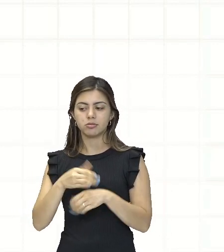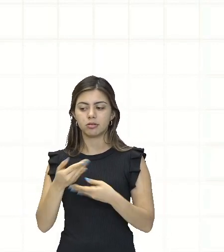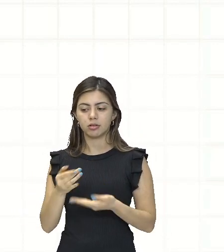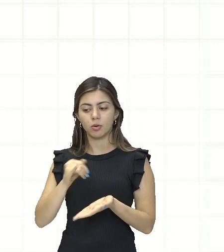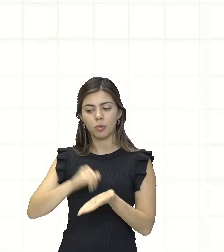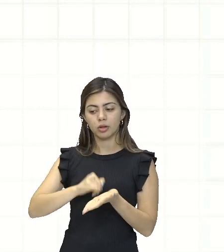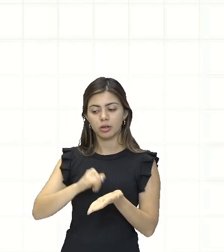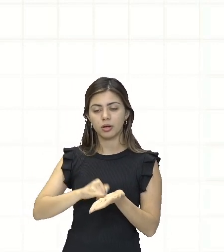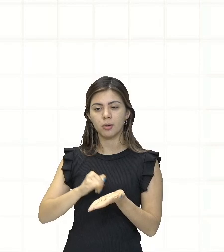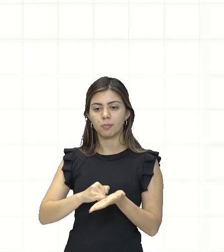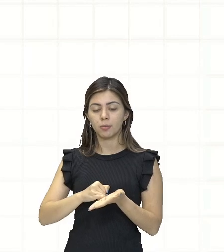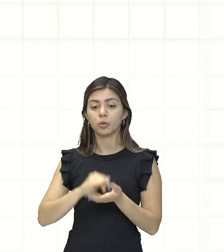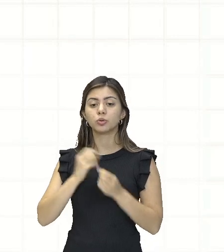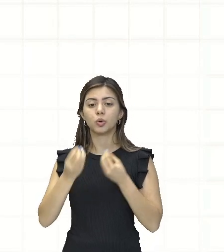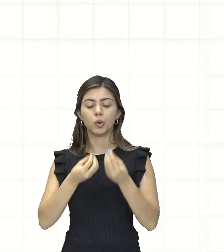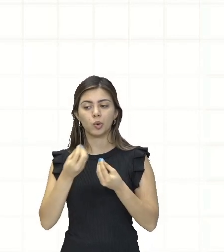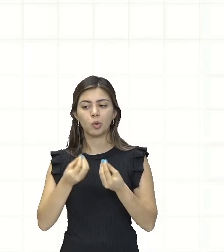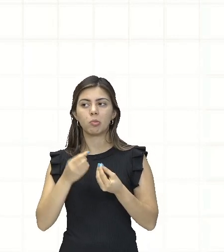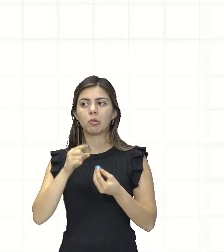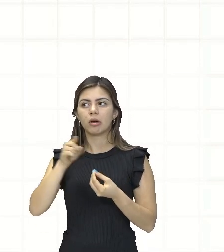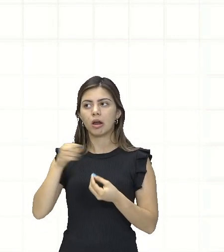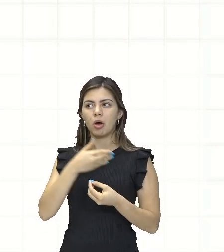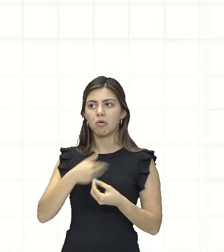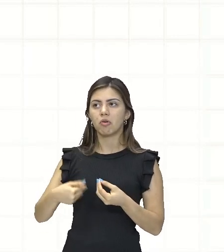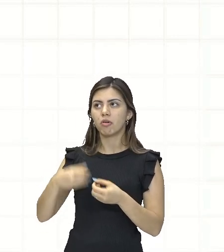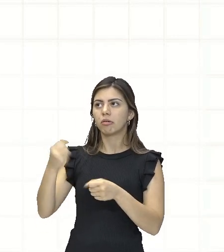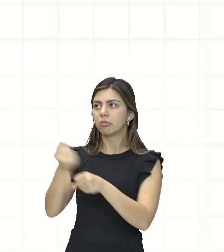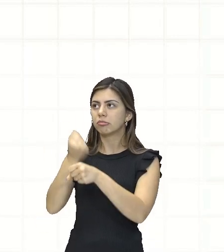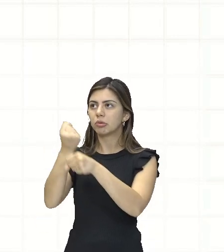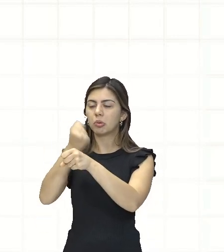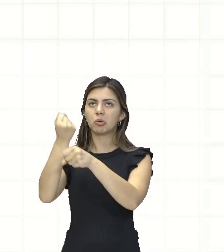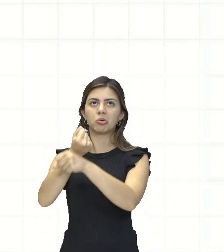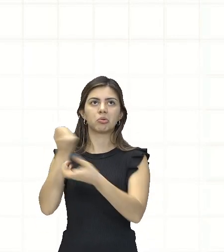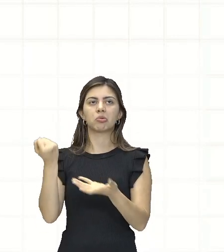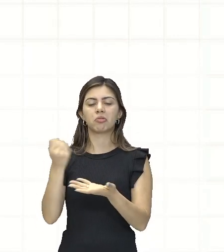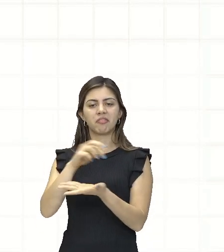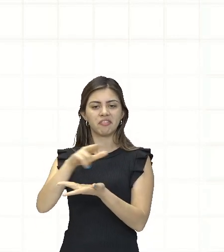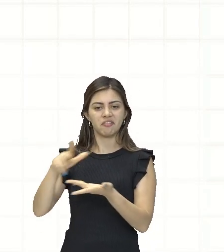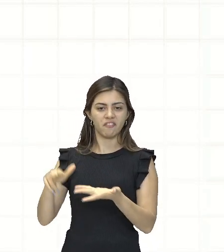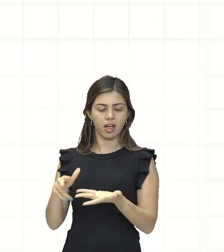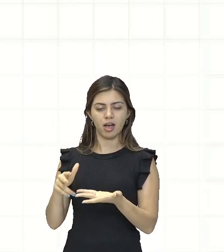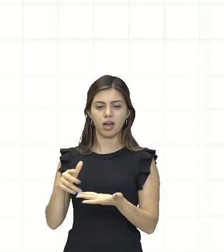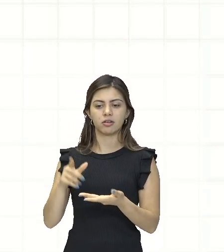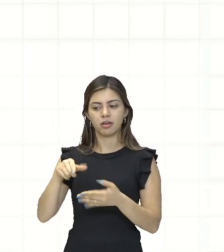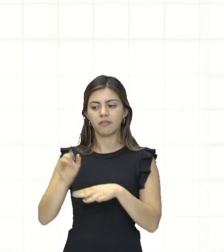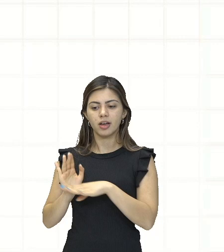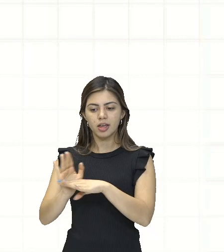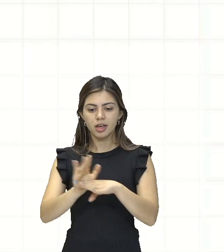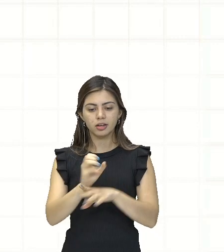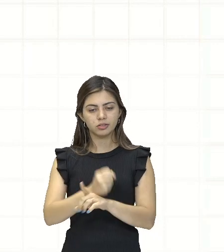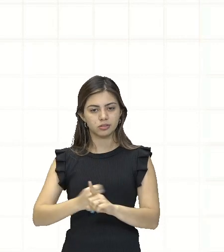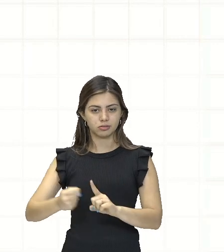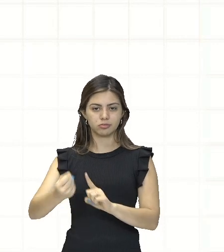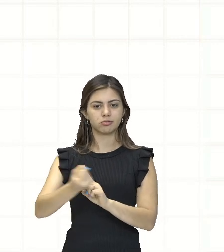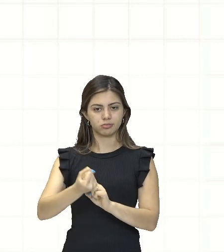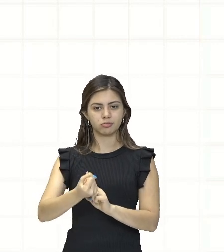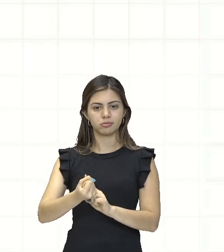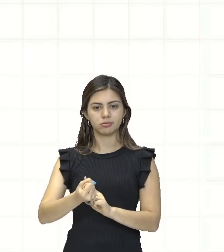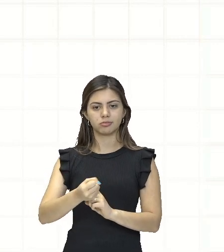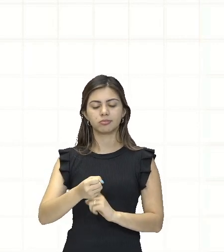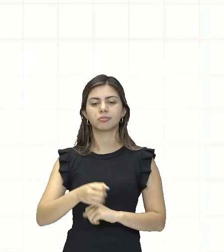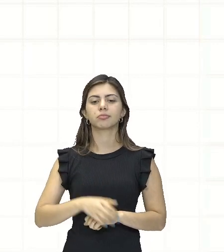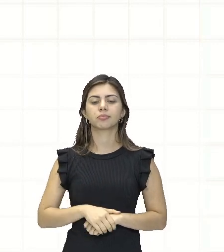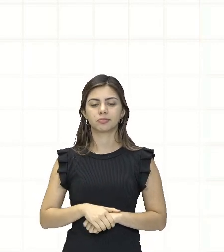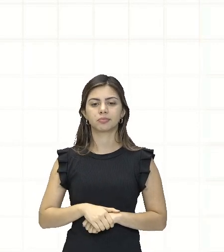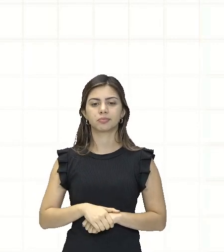acabam sendo devolvidos para a gente em forma de benefícios que o governo ele acaba dando